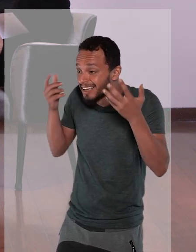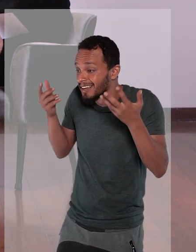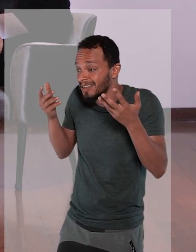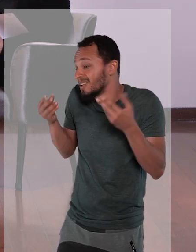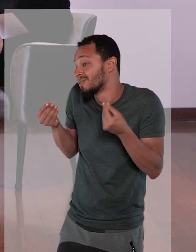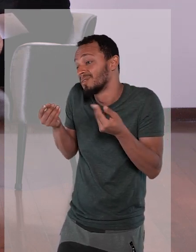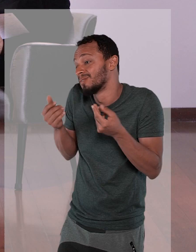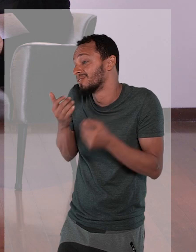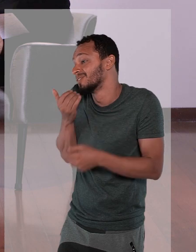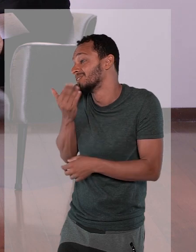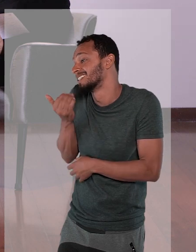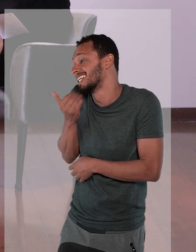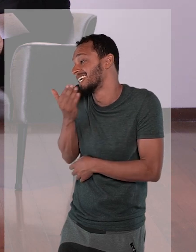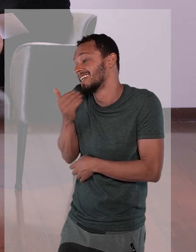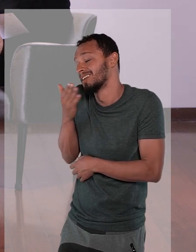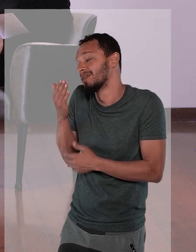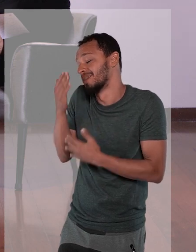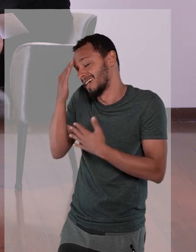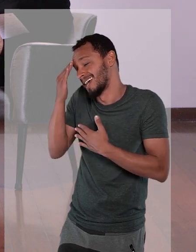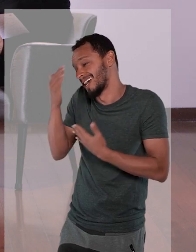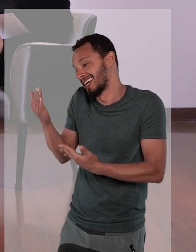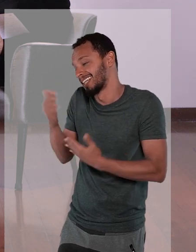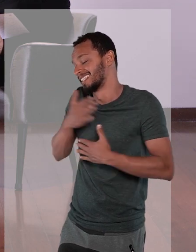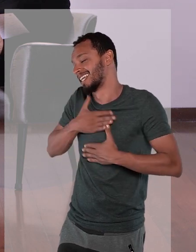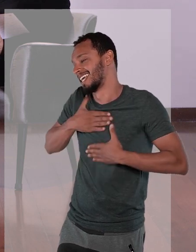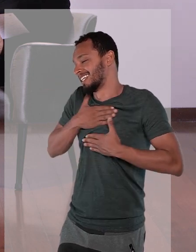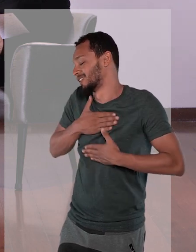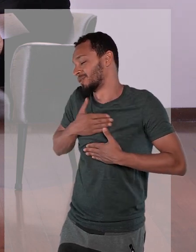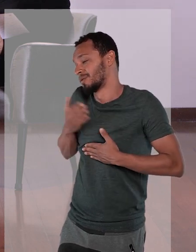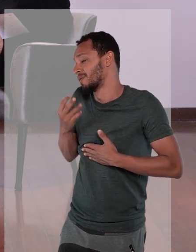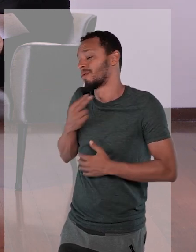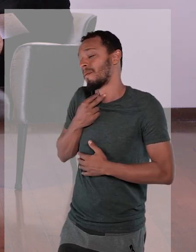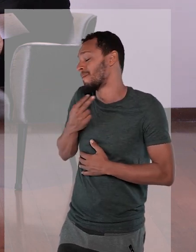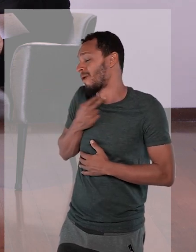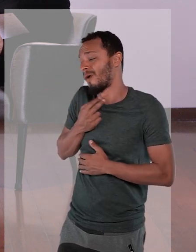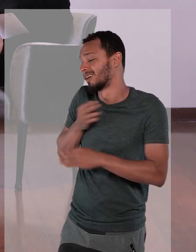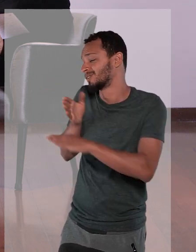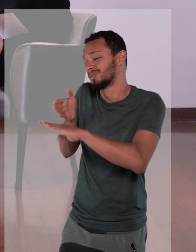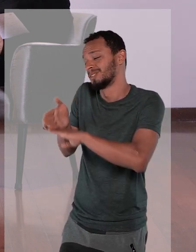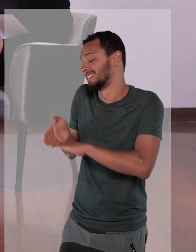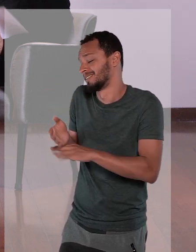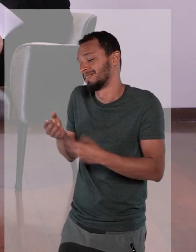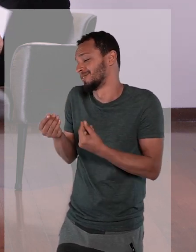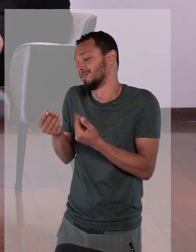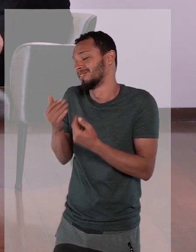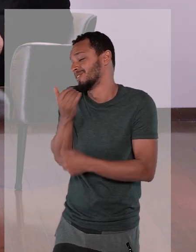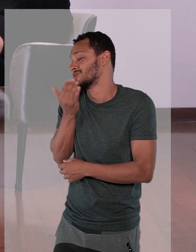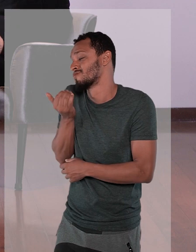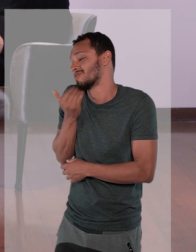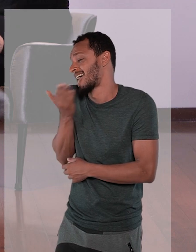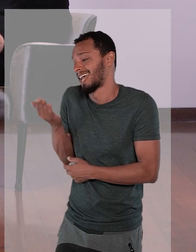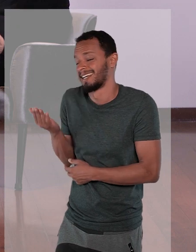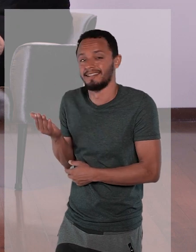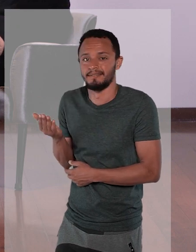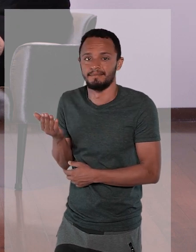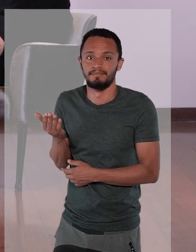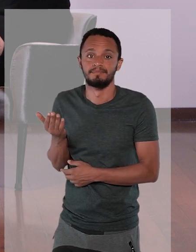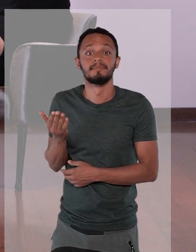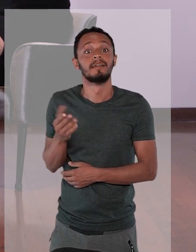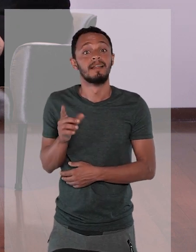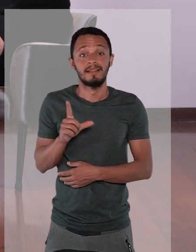falei, eu agradeço muito, é uma honra receber seu convite, mas não posso ir, né? Menor chance de ir. Então, assim, teve coisas